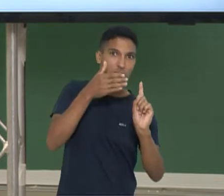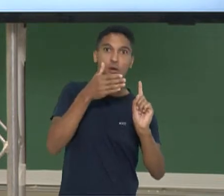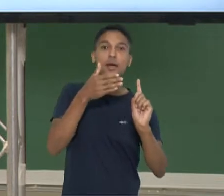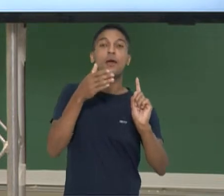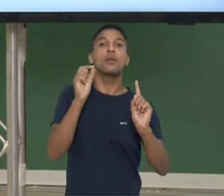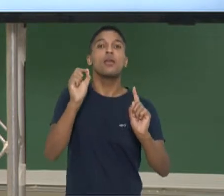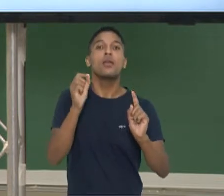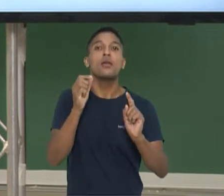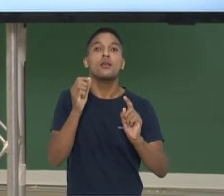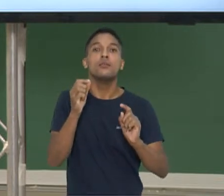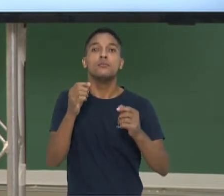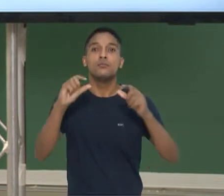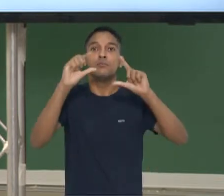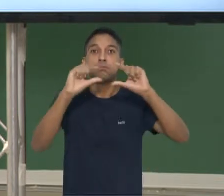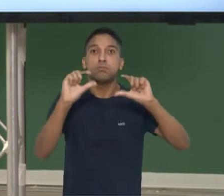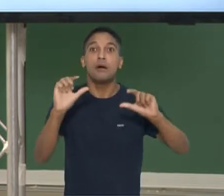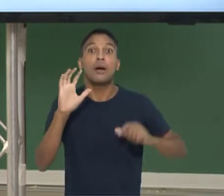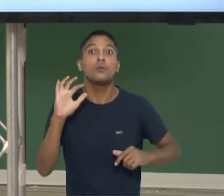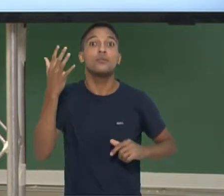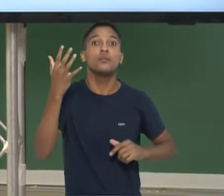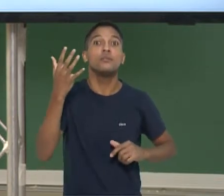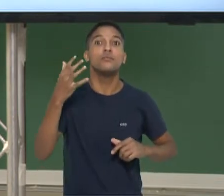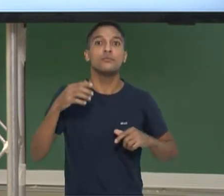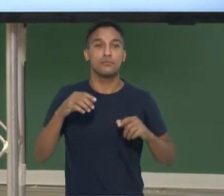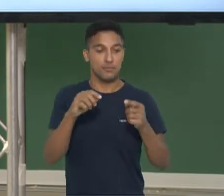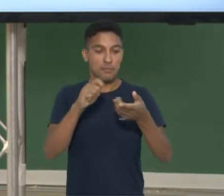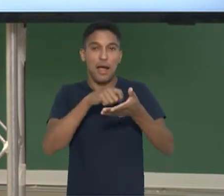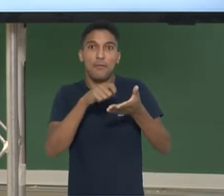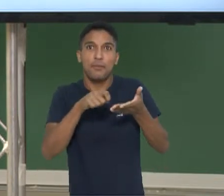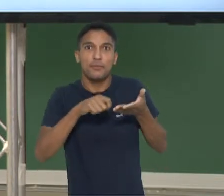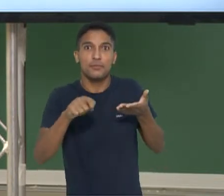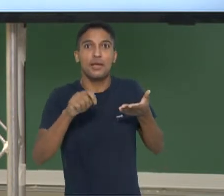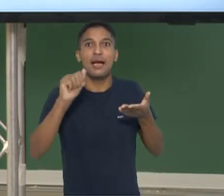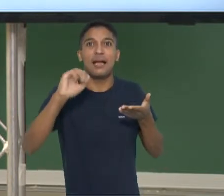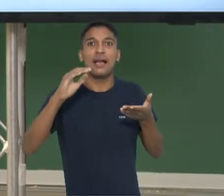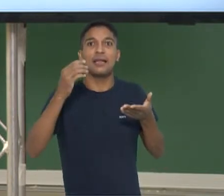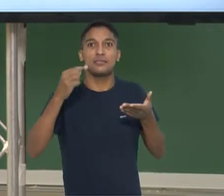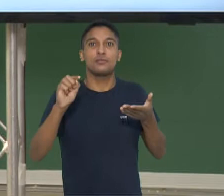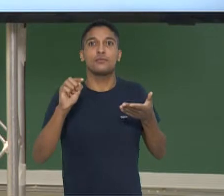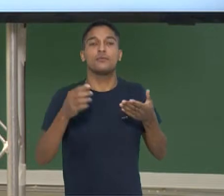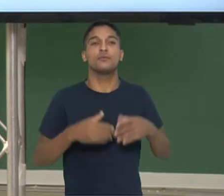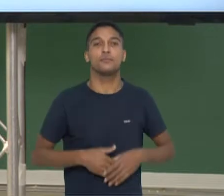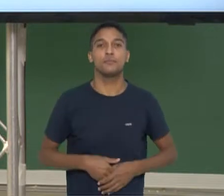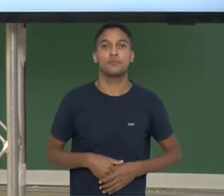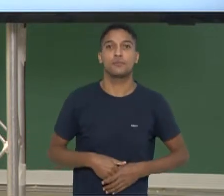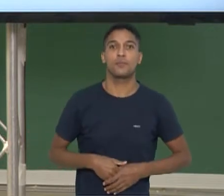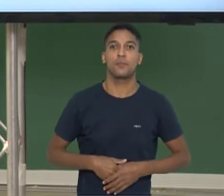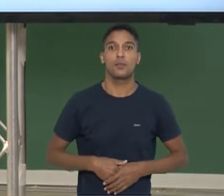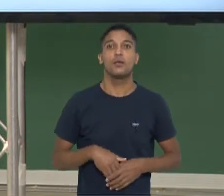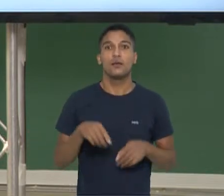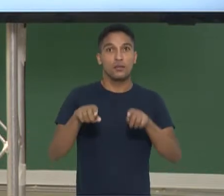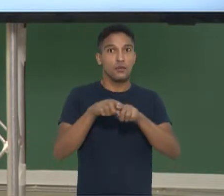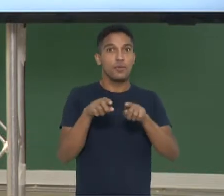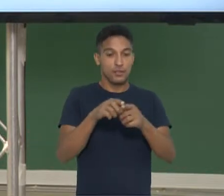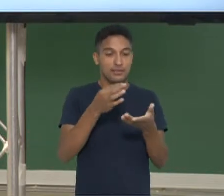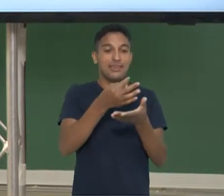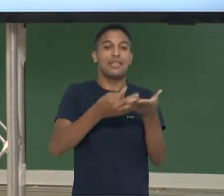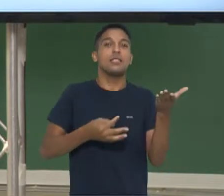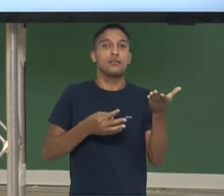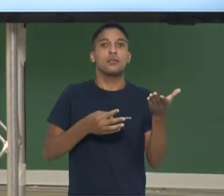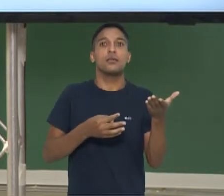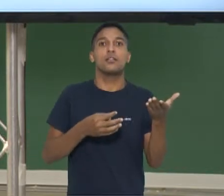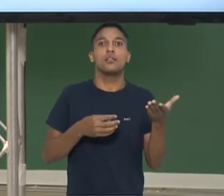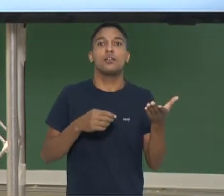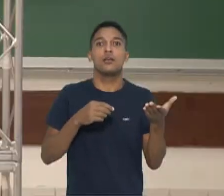A oralidade é muito presente nesse tipo de relato, tá? Então, a oralidade, tanto na escrita